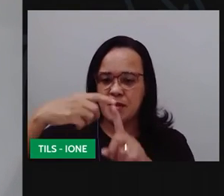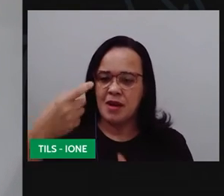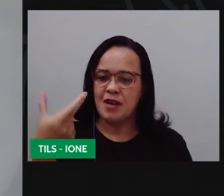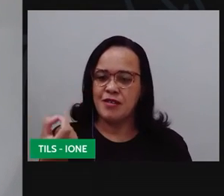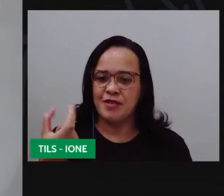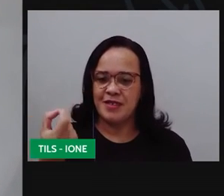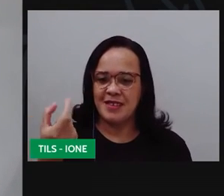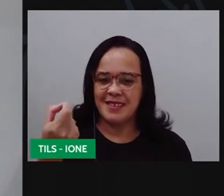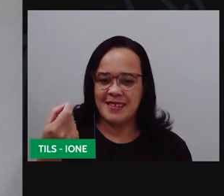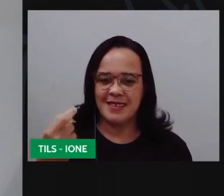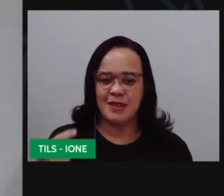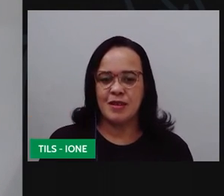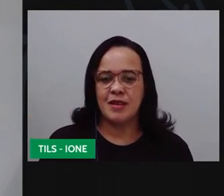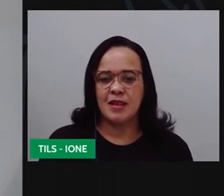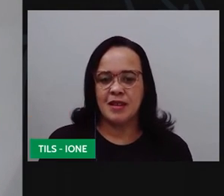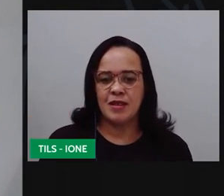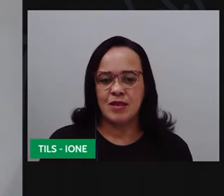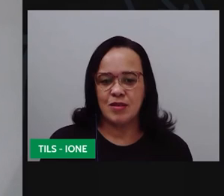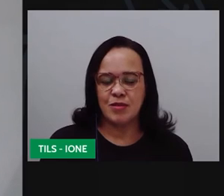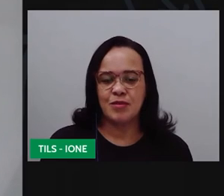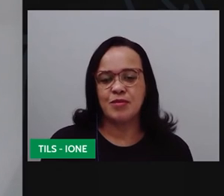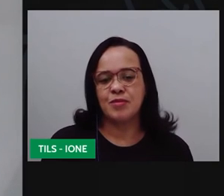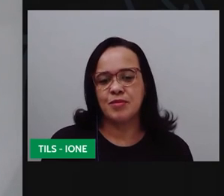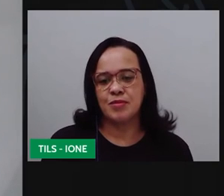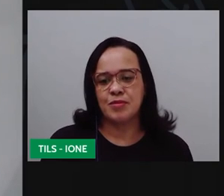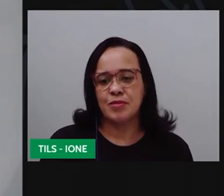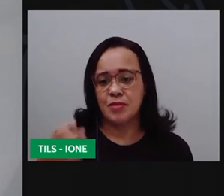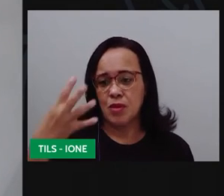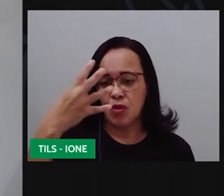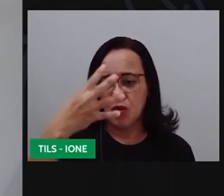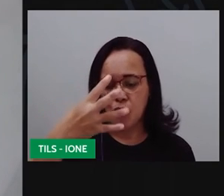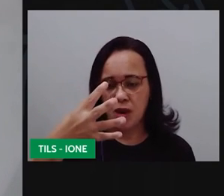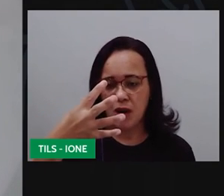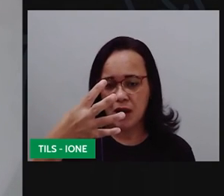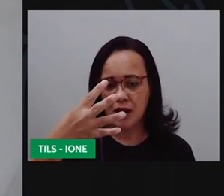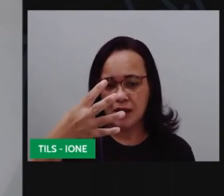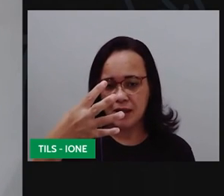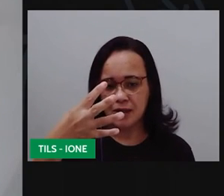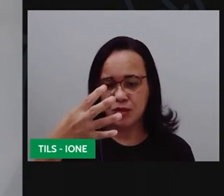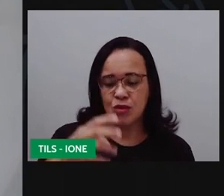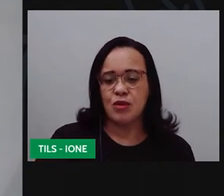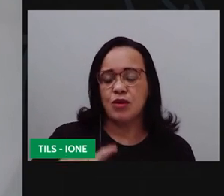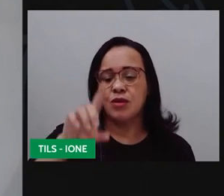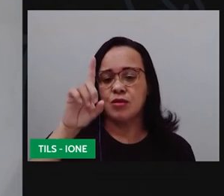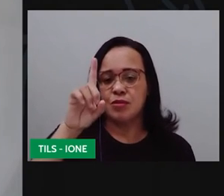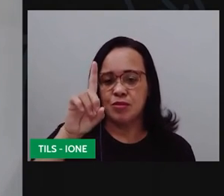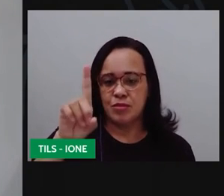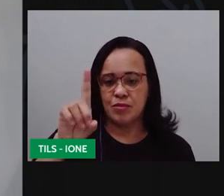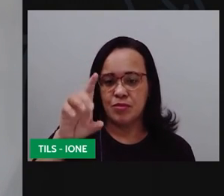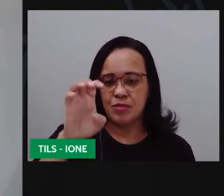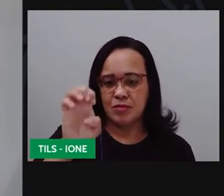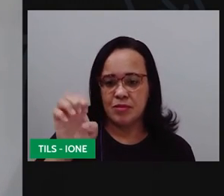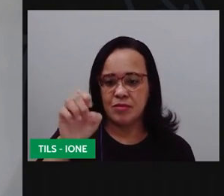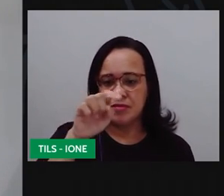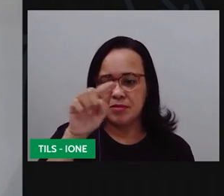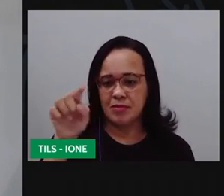20 ou seja 4 dezenas mais duas dezenas 4 nós dois